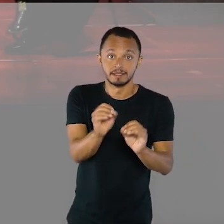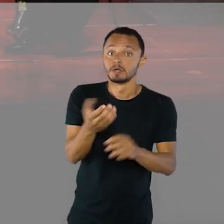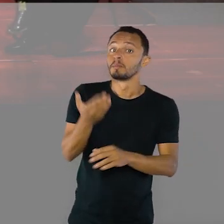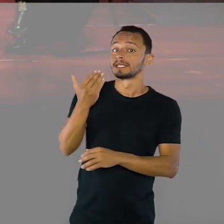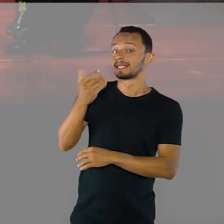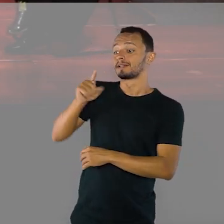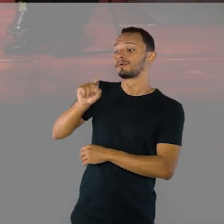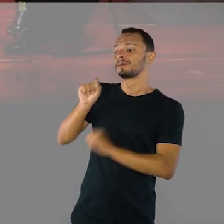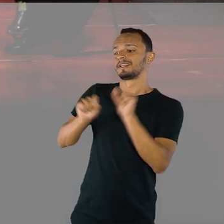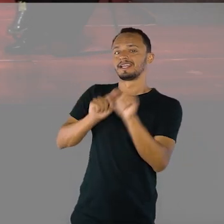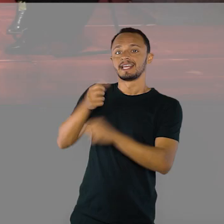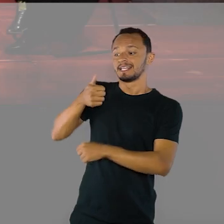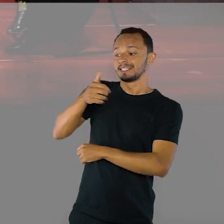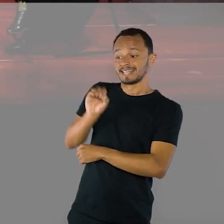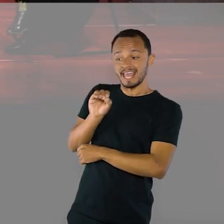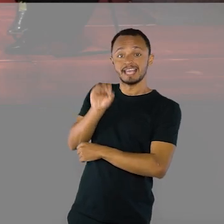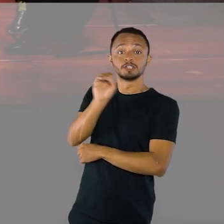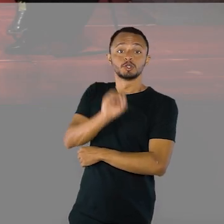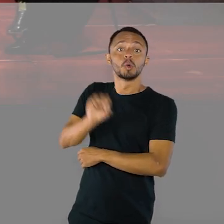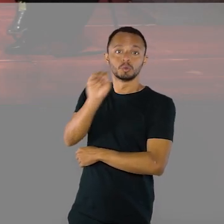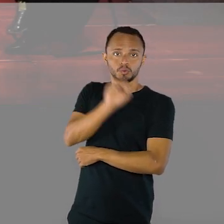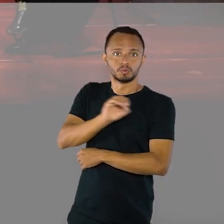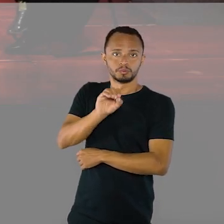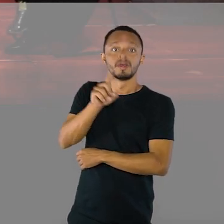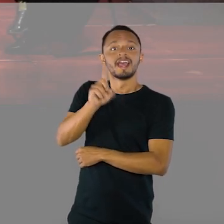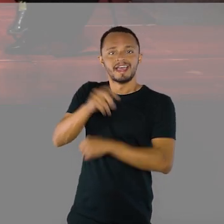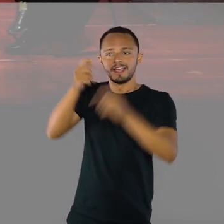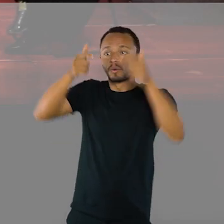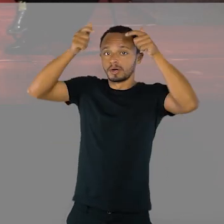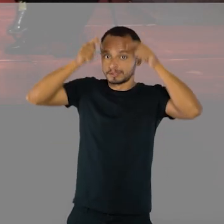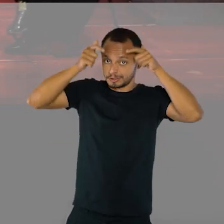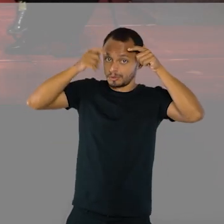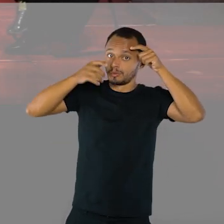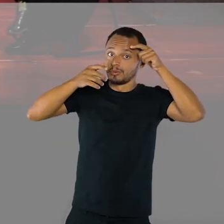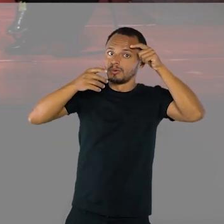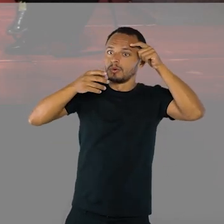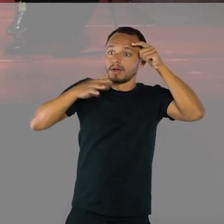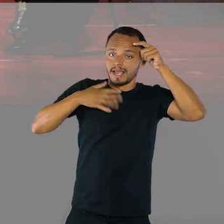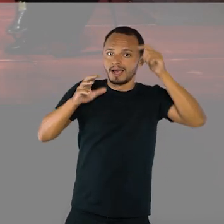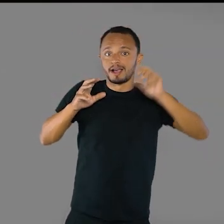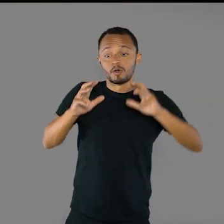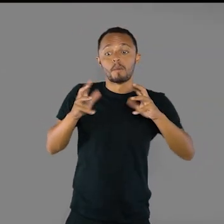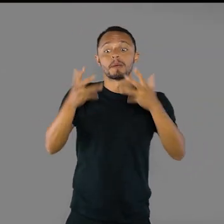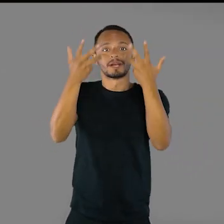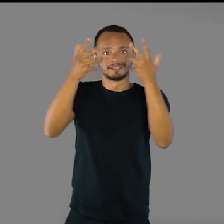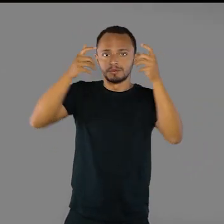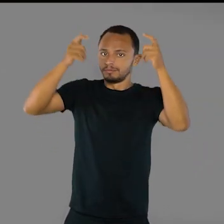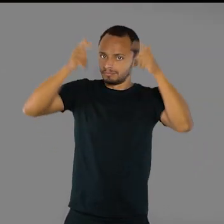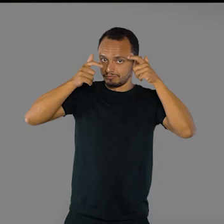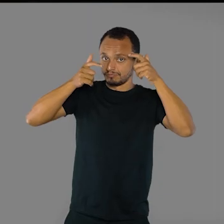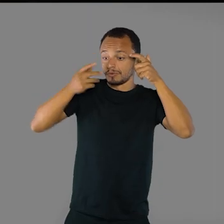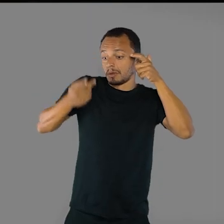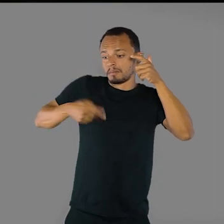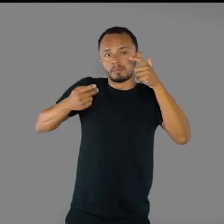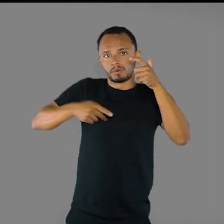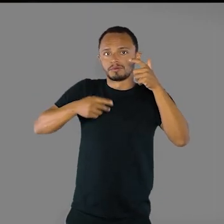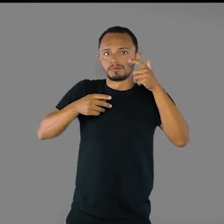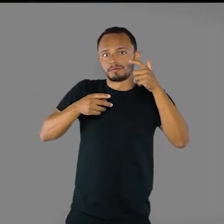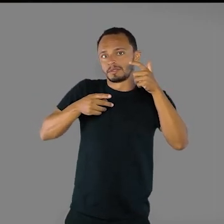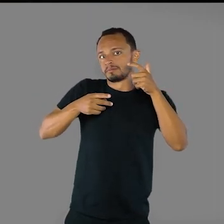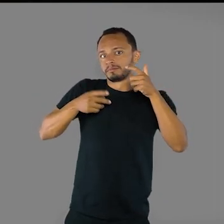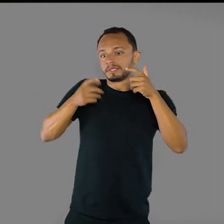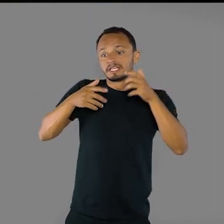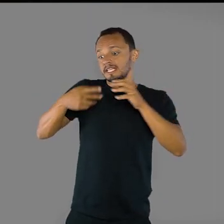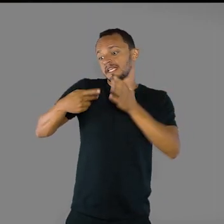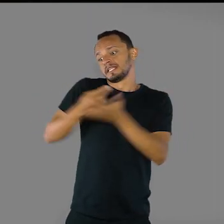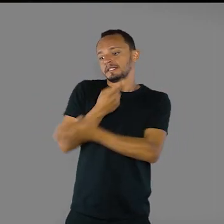coroação de D. Pedro, e no Rio de Janeiro. Nós também sabemos e mostramos no livro que essa também não era uma data consensual.